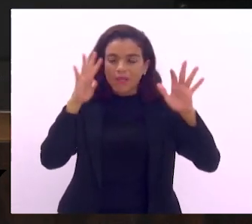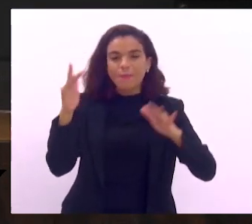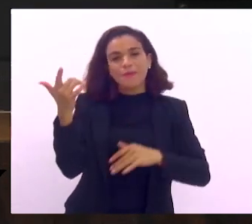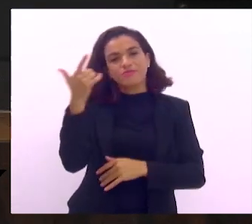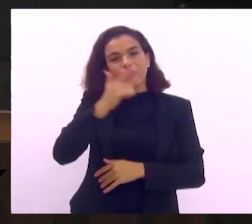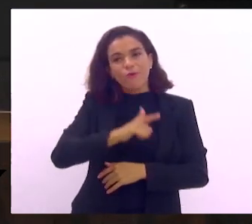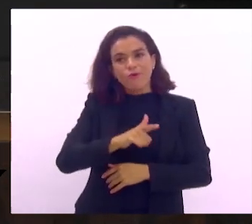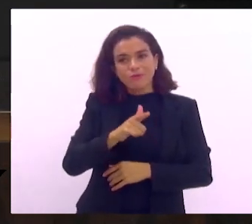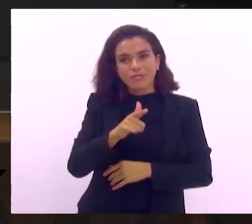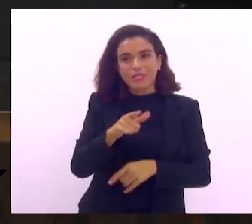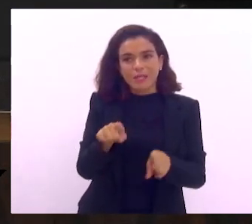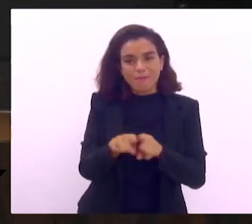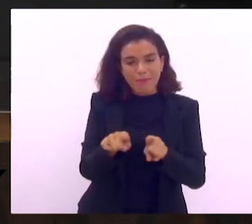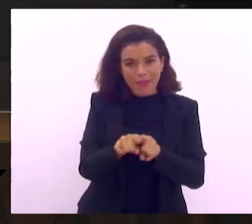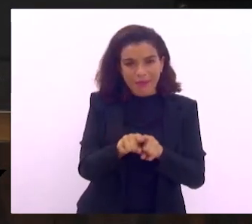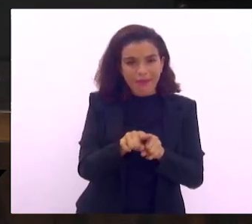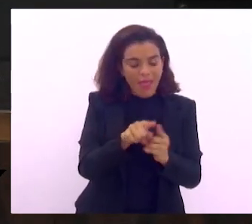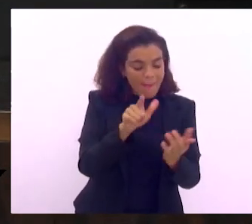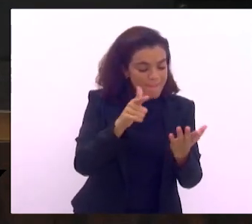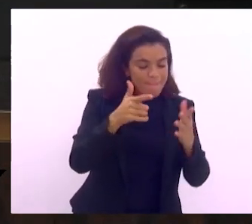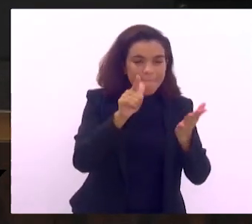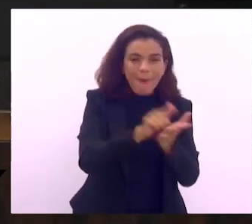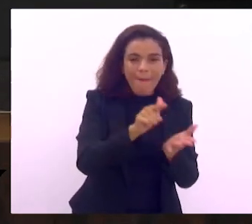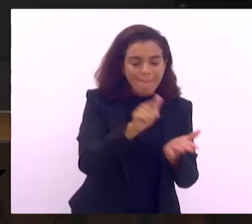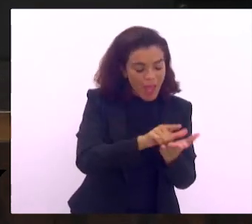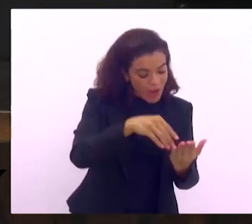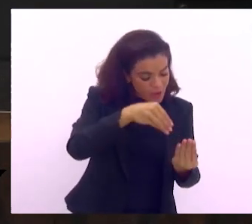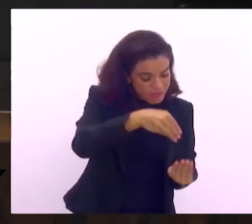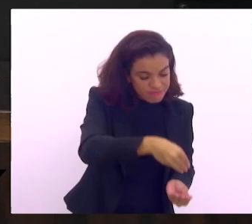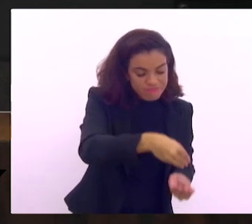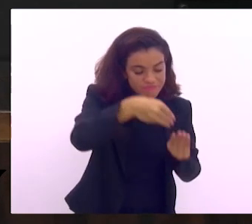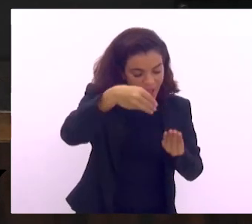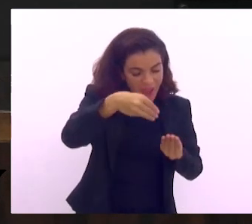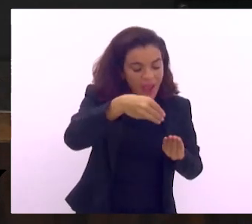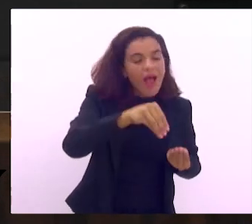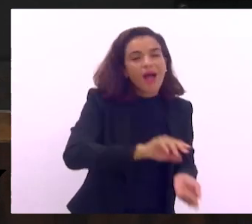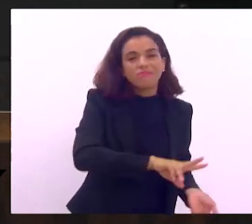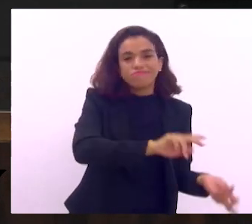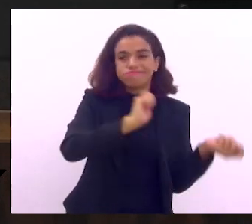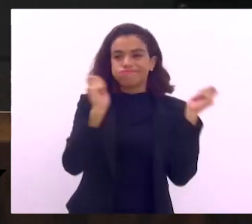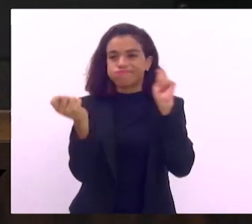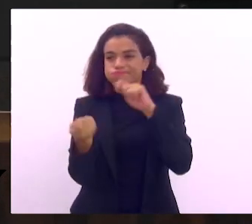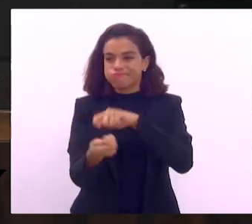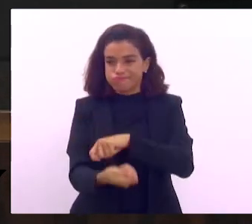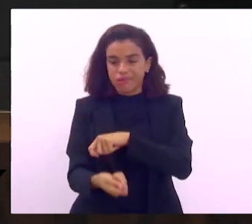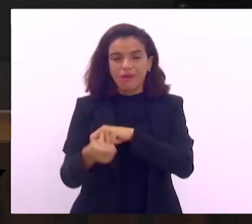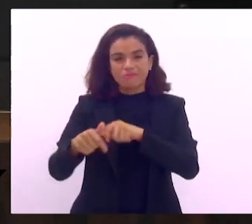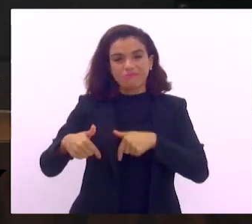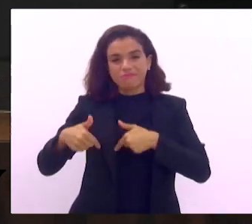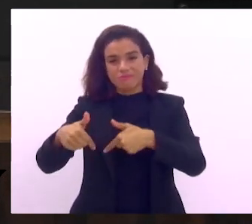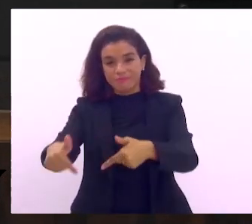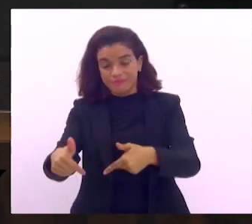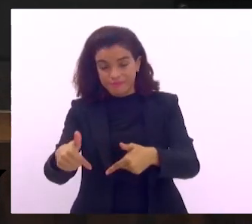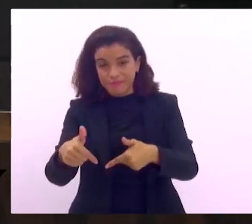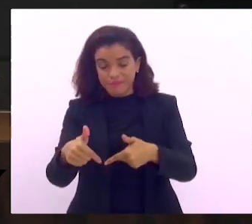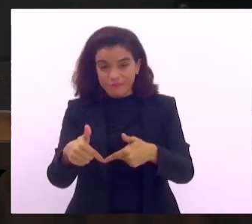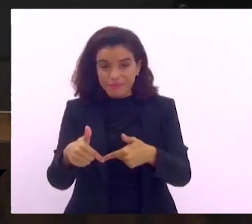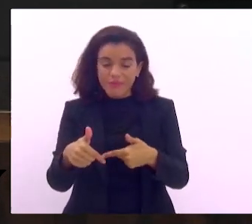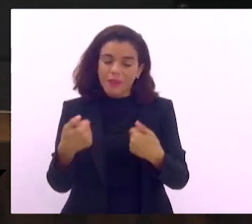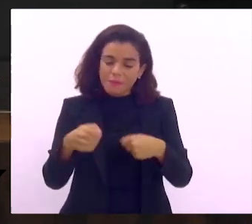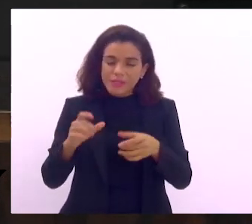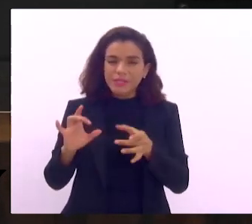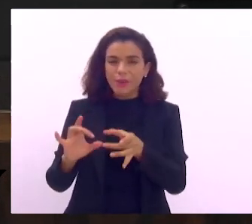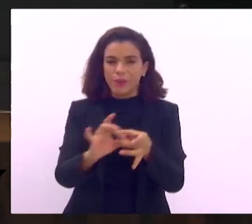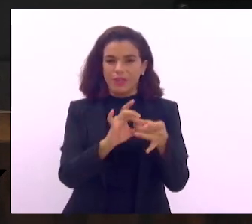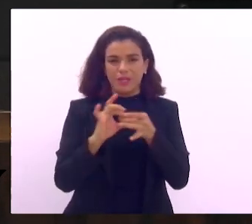sonho do sonho e passa a ser uma realidade. E a gente só vai conseguir isso se a gente tiver com essa união,